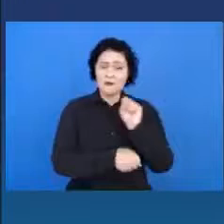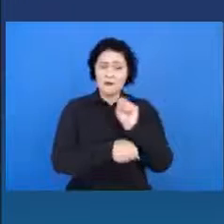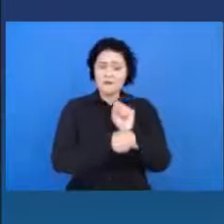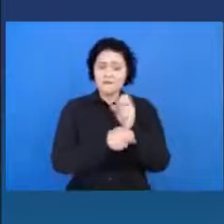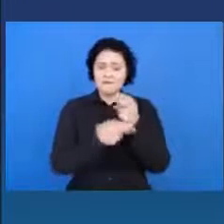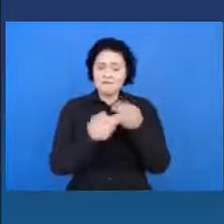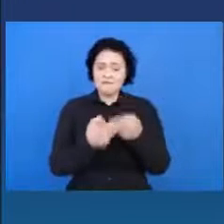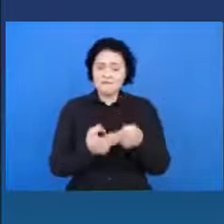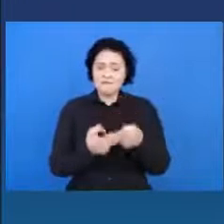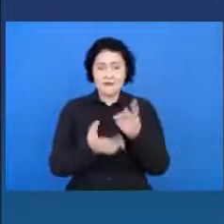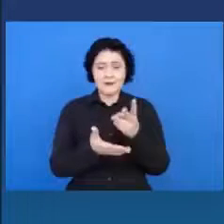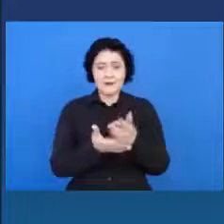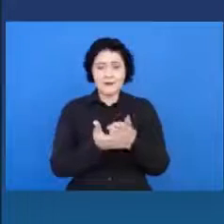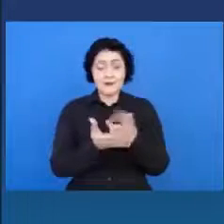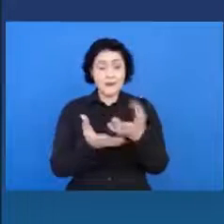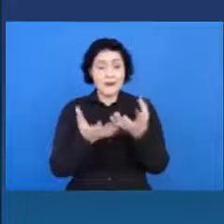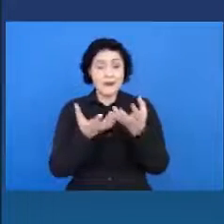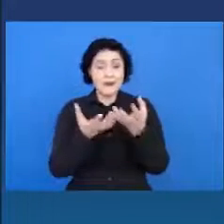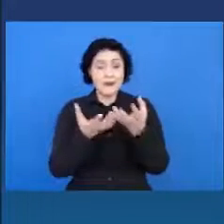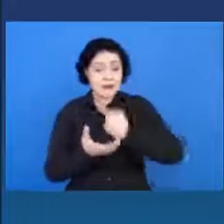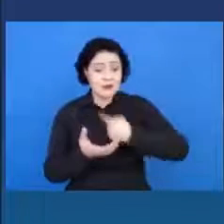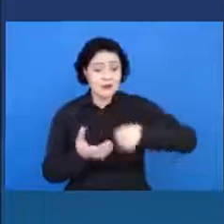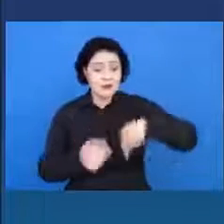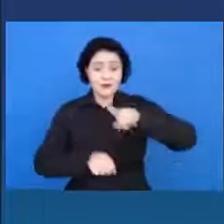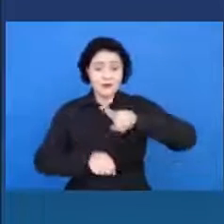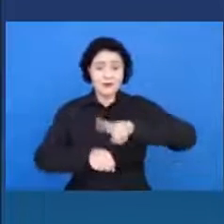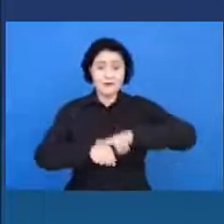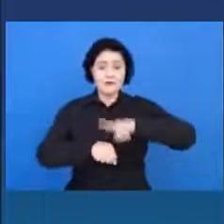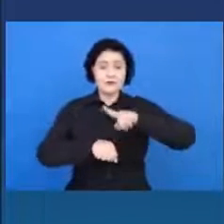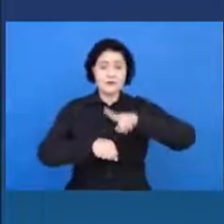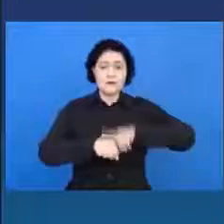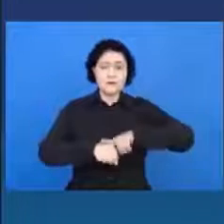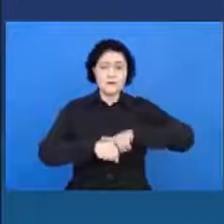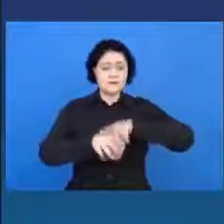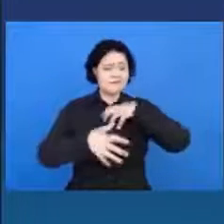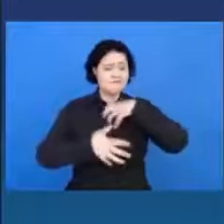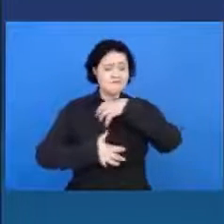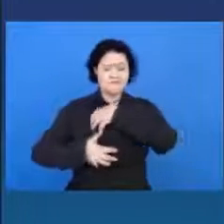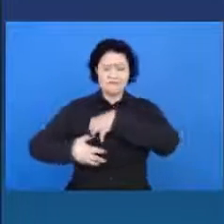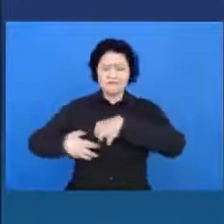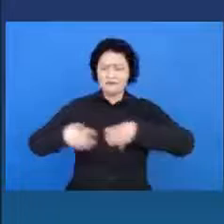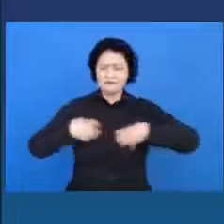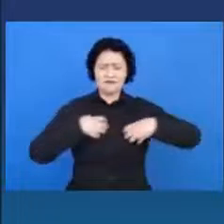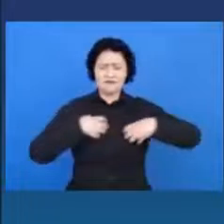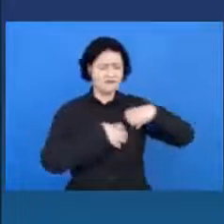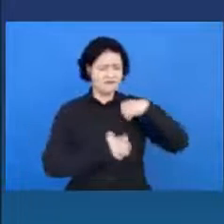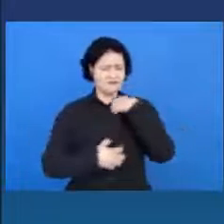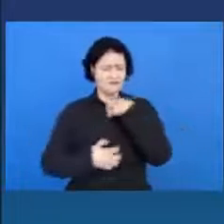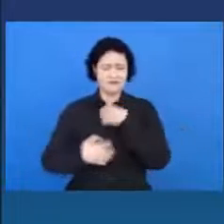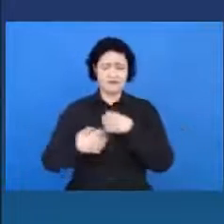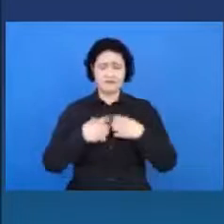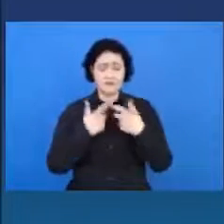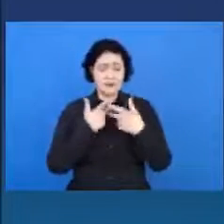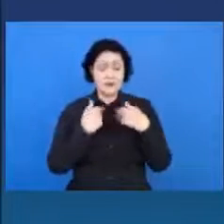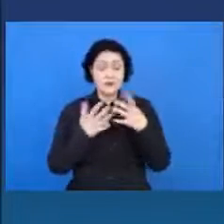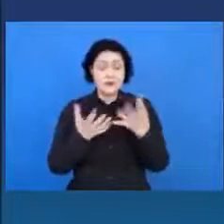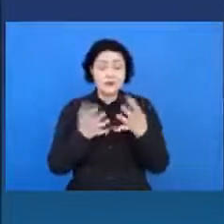ele espera o fim de nosso tempo de Tempestades de turbulência íntima